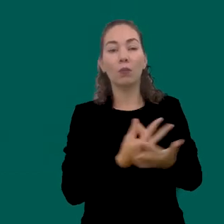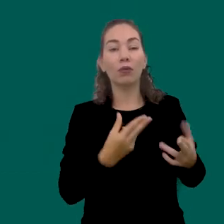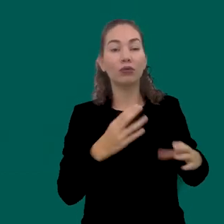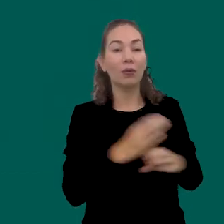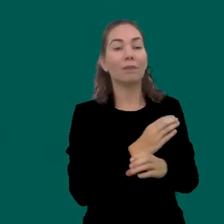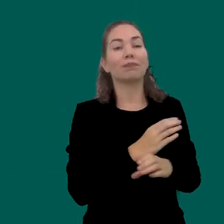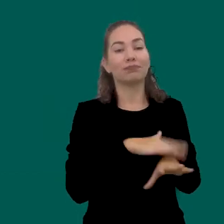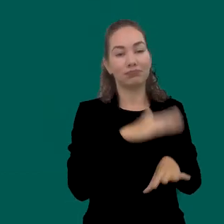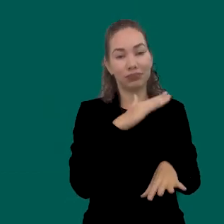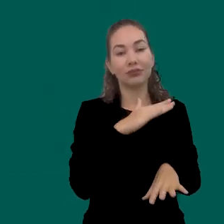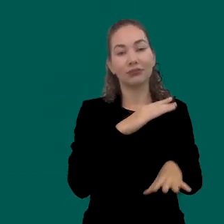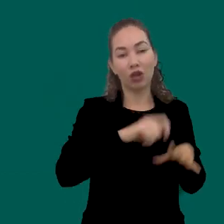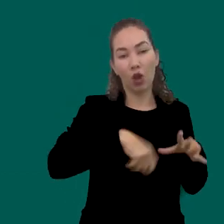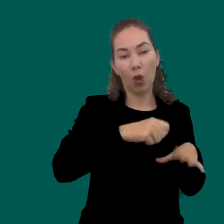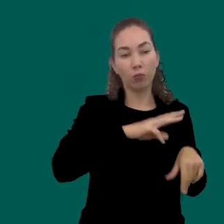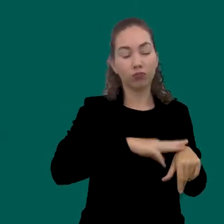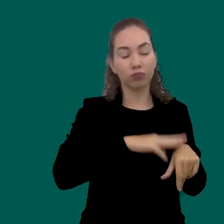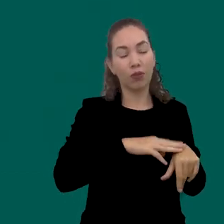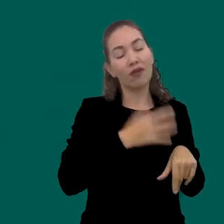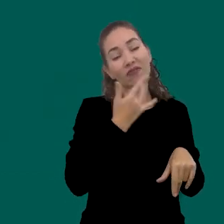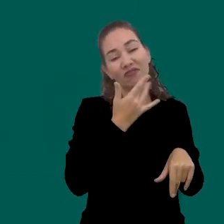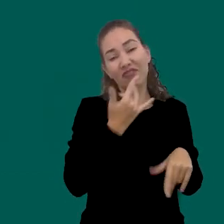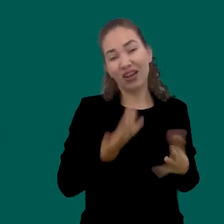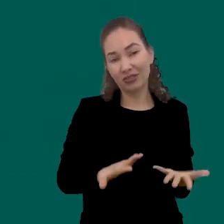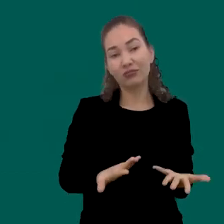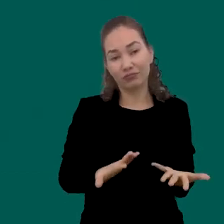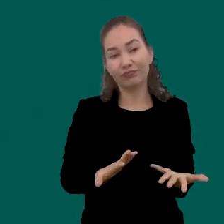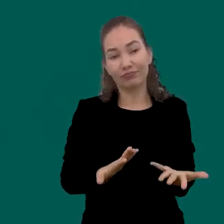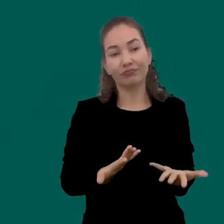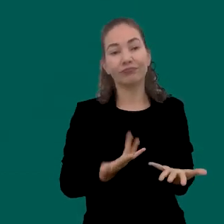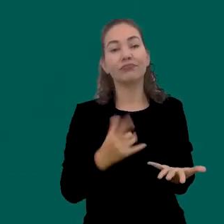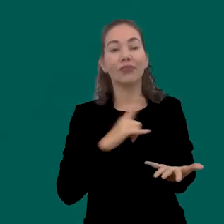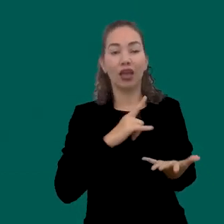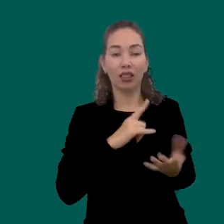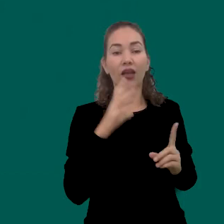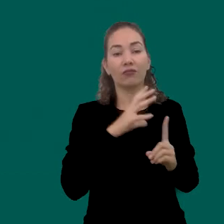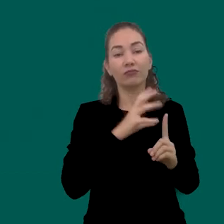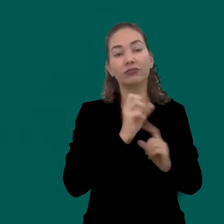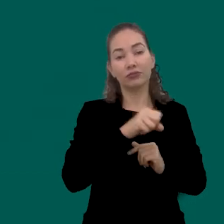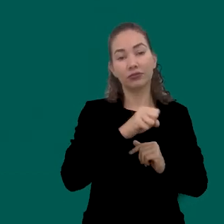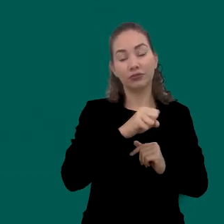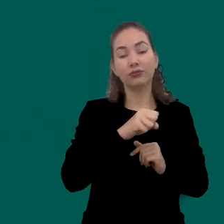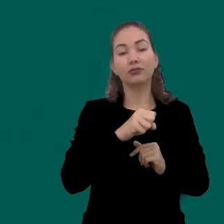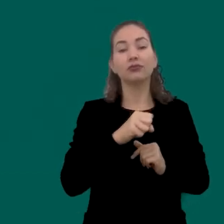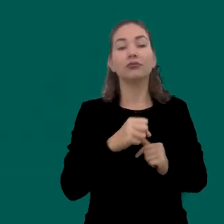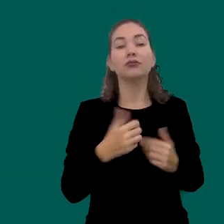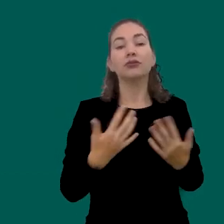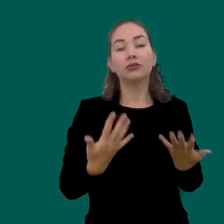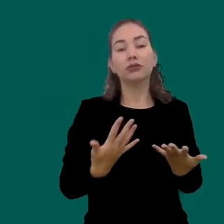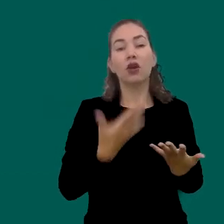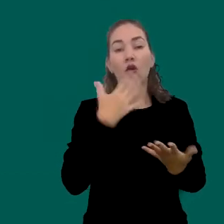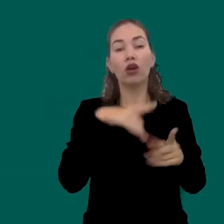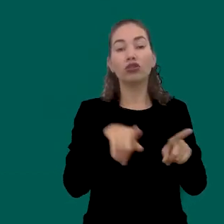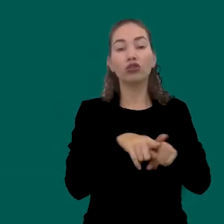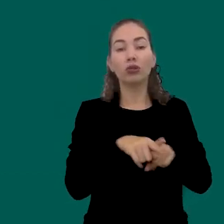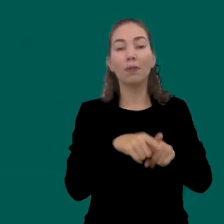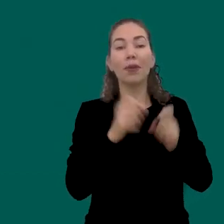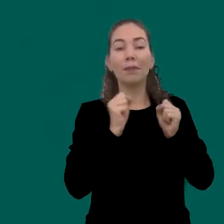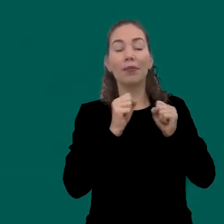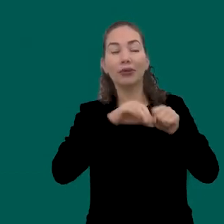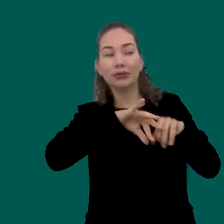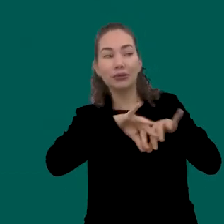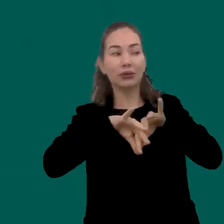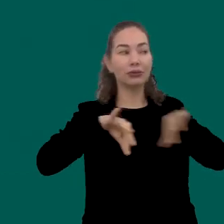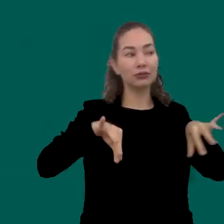completa ali, né? Até porque é uma comodidade. Então acaba tendo uma interferência. Né? Acredito que no caso também, porque pode ver que ele tem meio que separado um